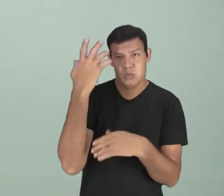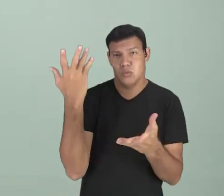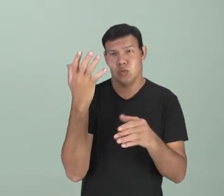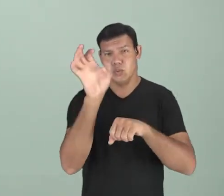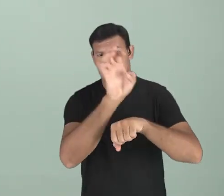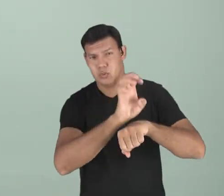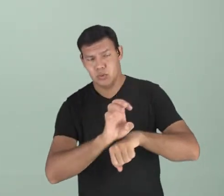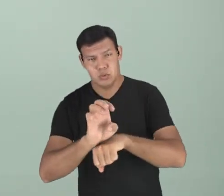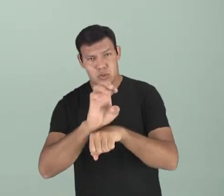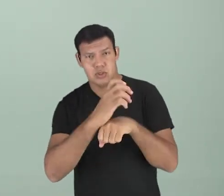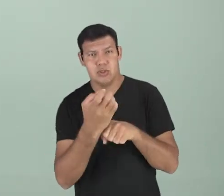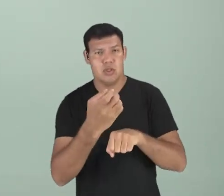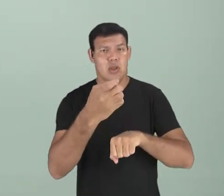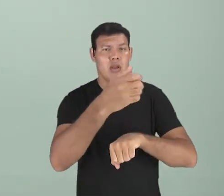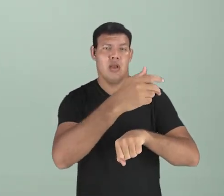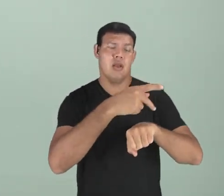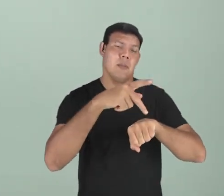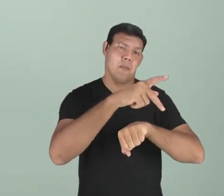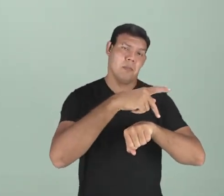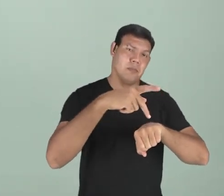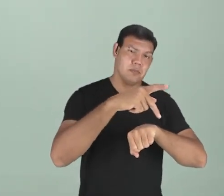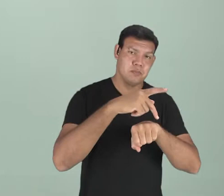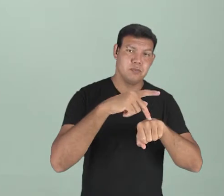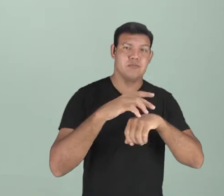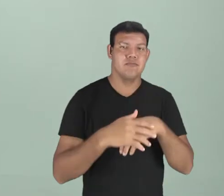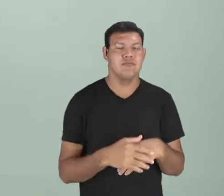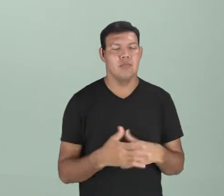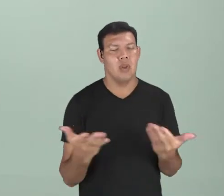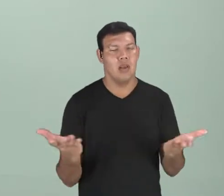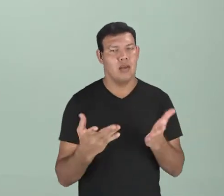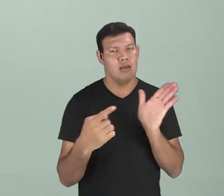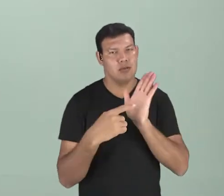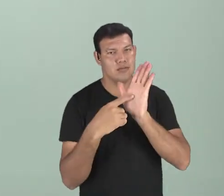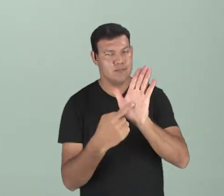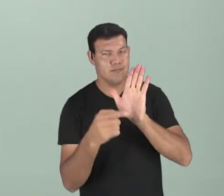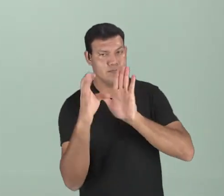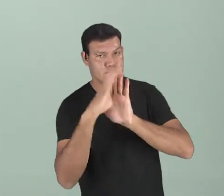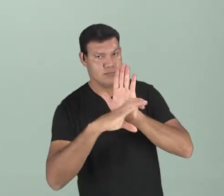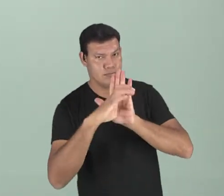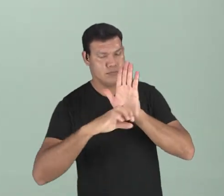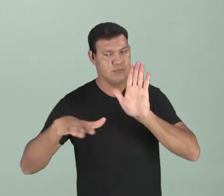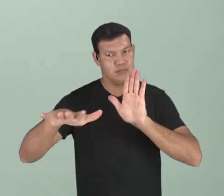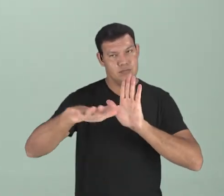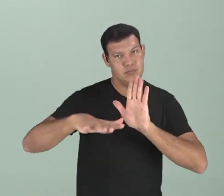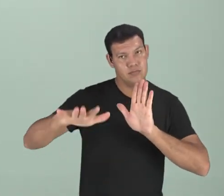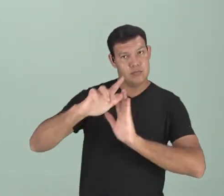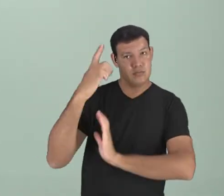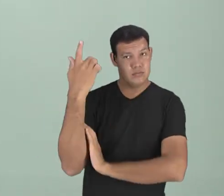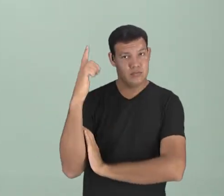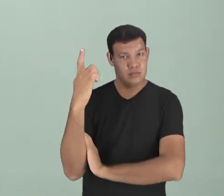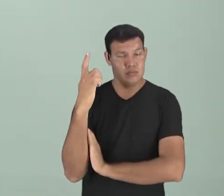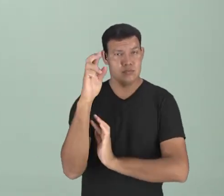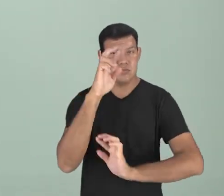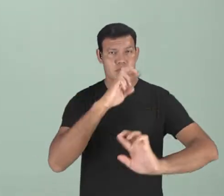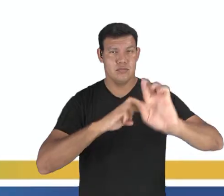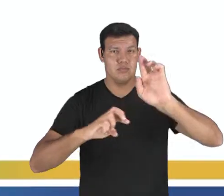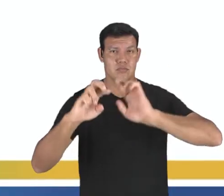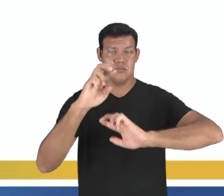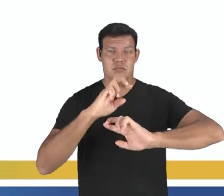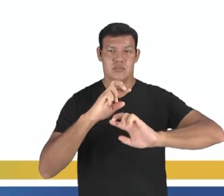uma nação, enfim. Então vamos lá ver um pouquinho do que é esse conceito do espaço geográfico. Observem aí no